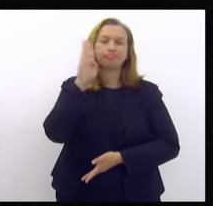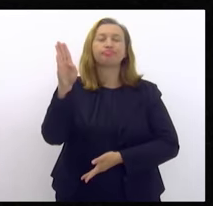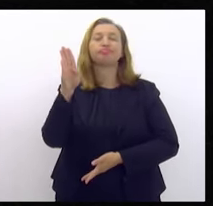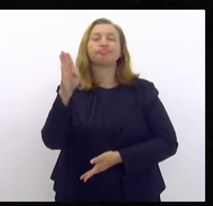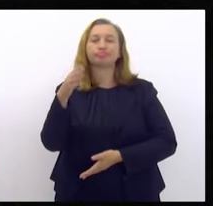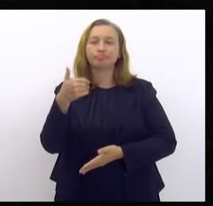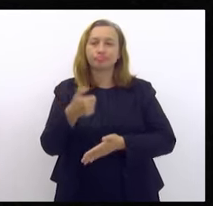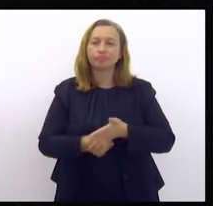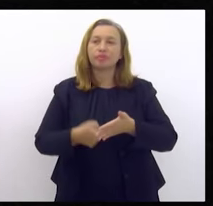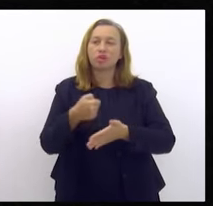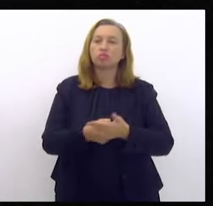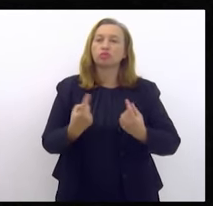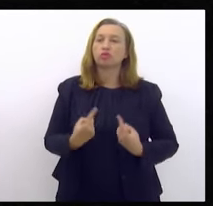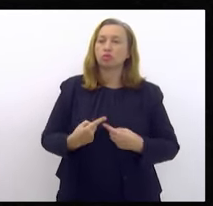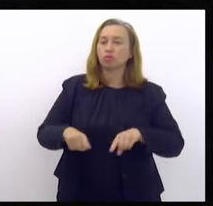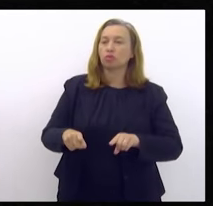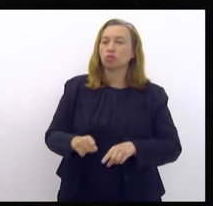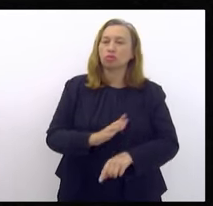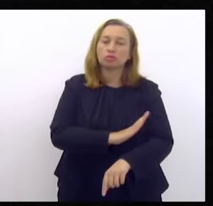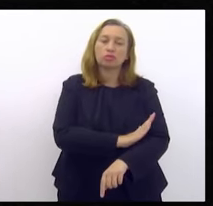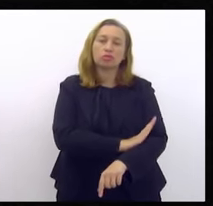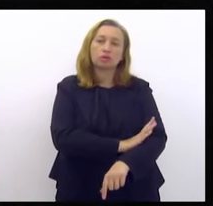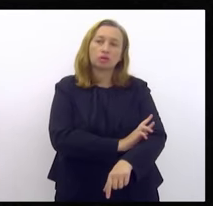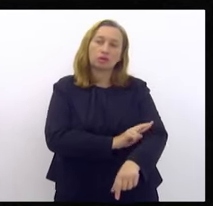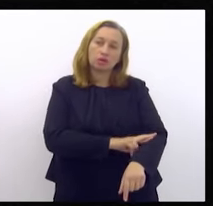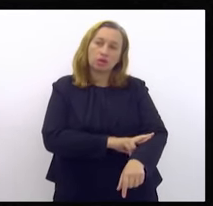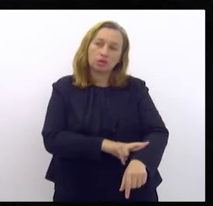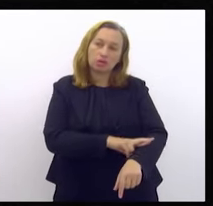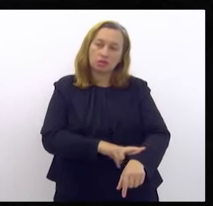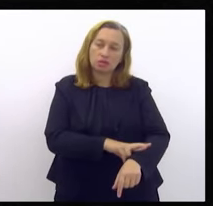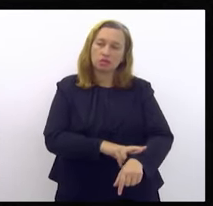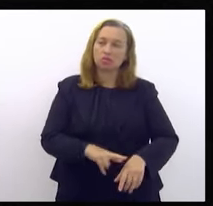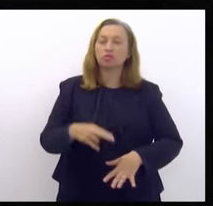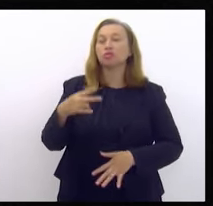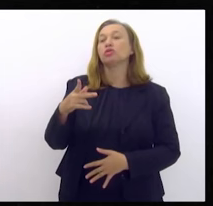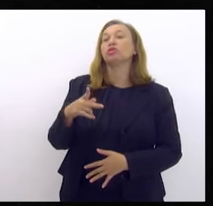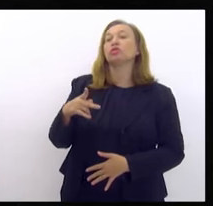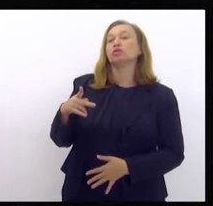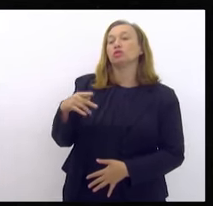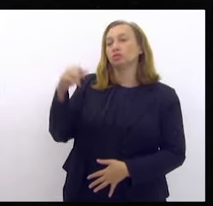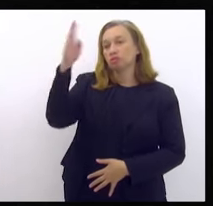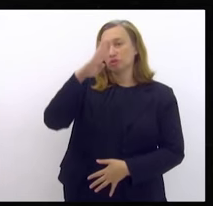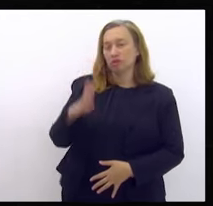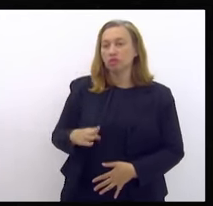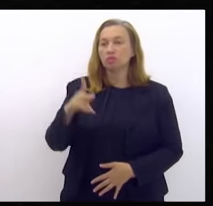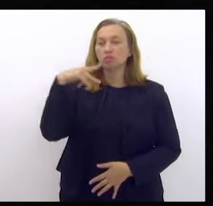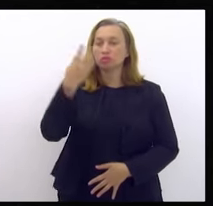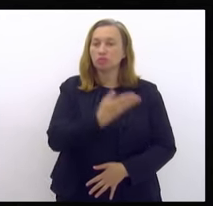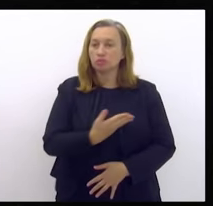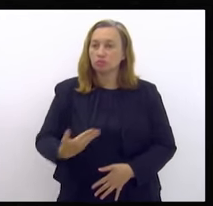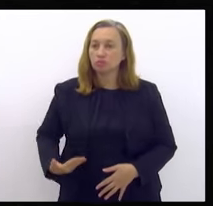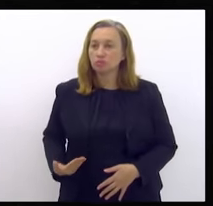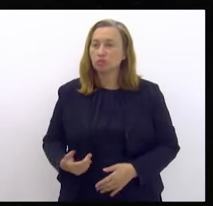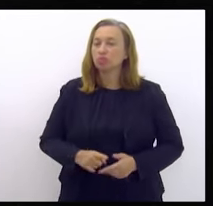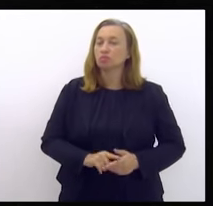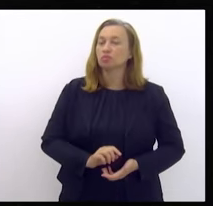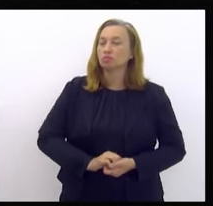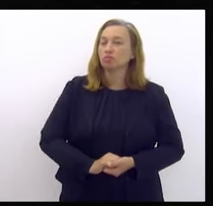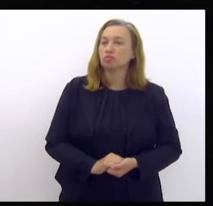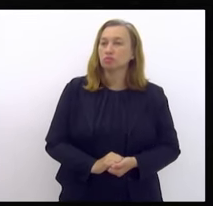na luta contra o racismo no Brasil e por políticas públicas que reparem o povo